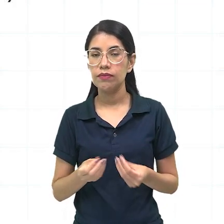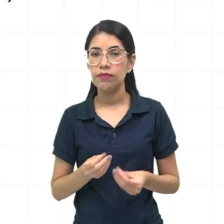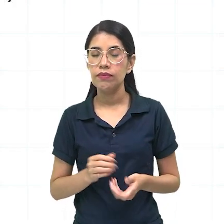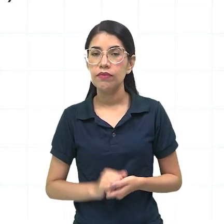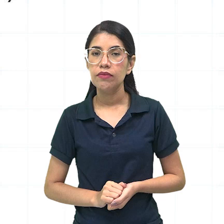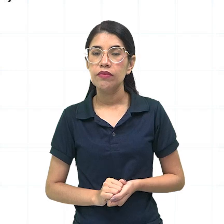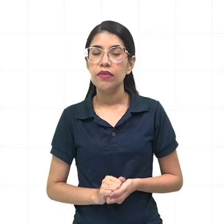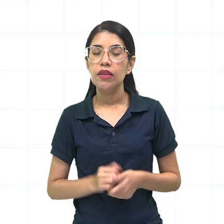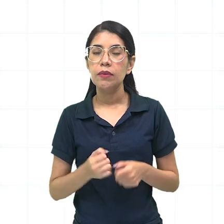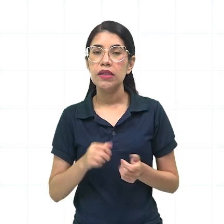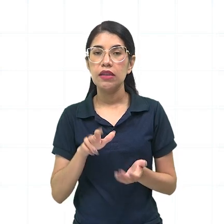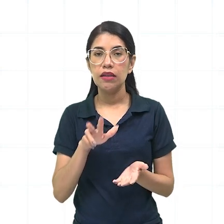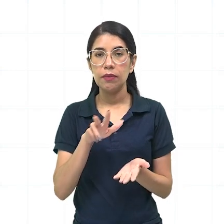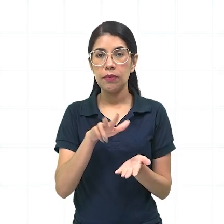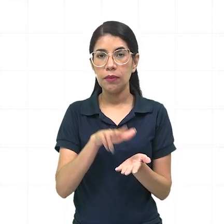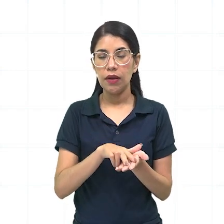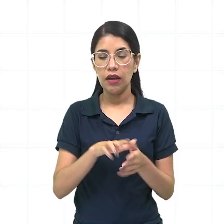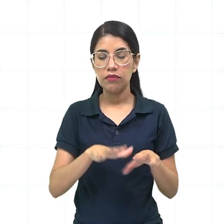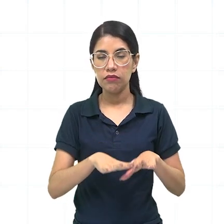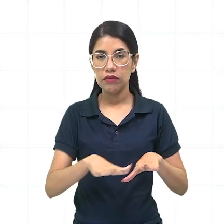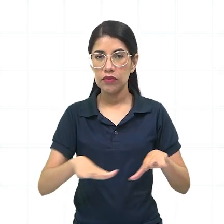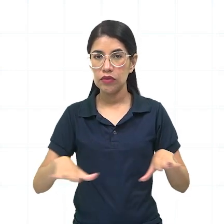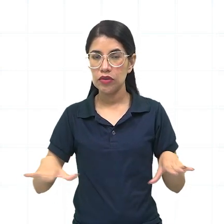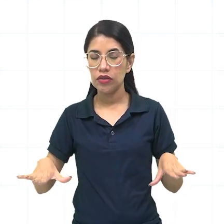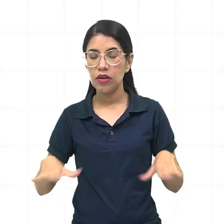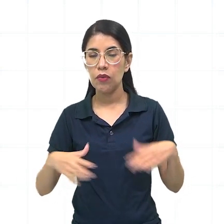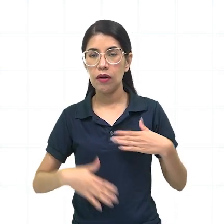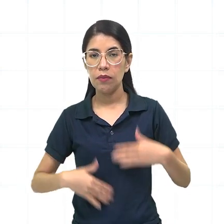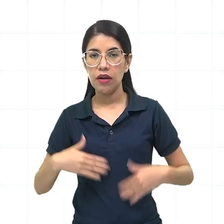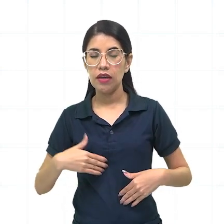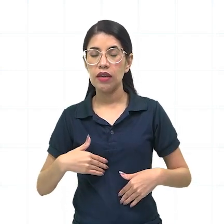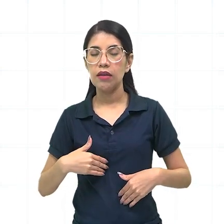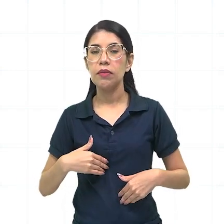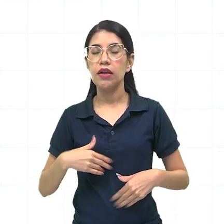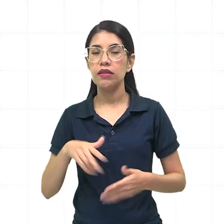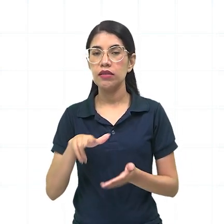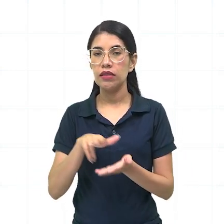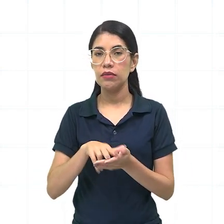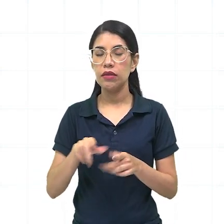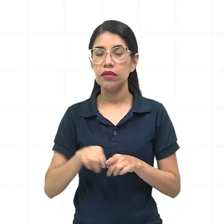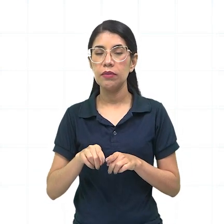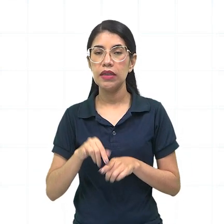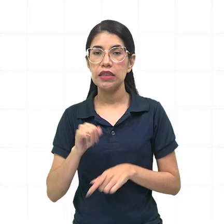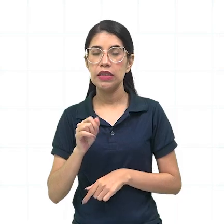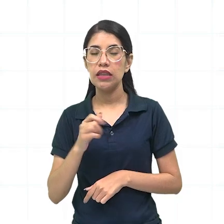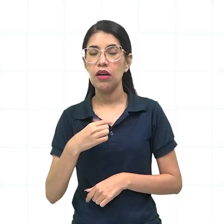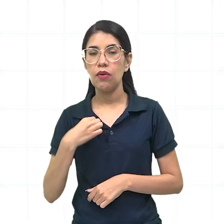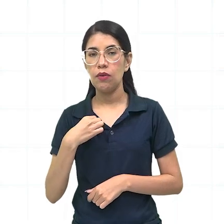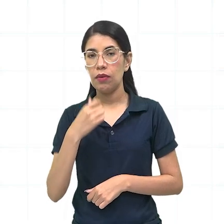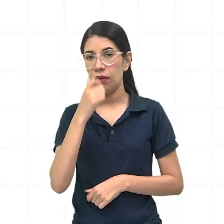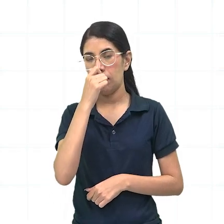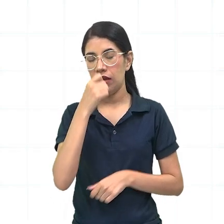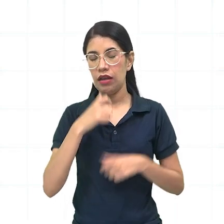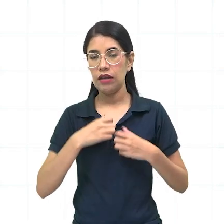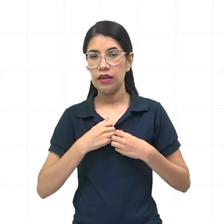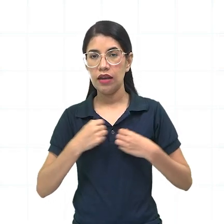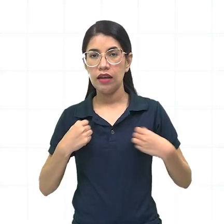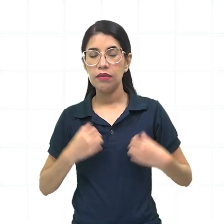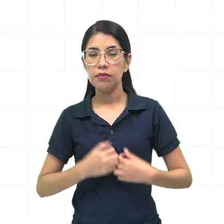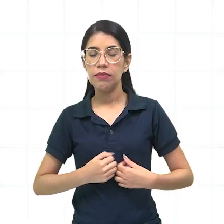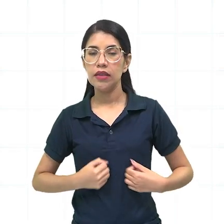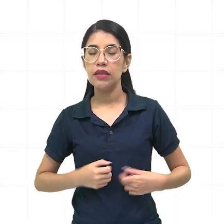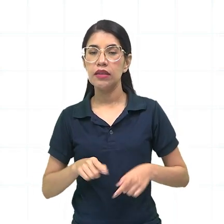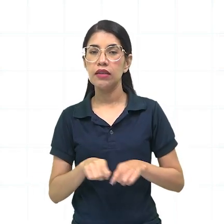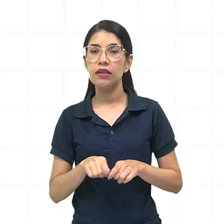Você deve deitar a pessoa no chão, de barriga para cima, afrouxar um pouco as roupas dela, deixar ela na